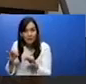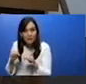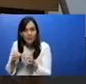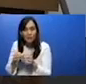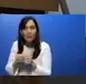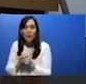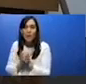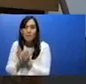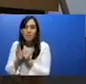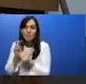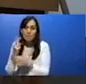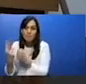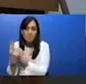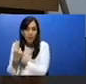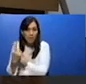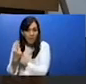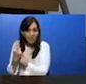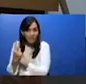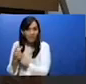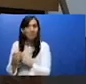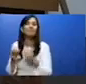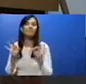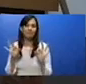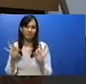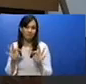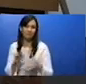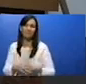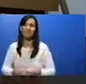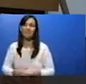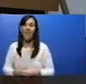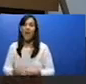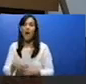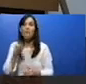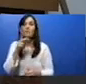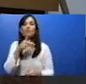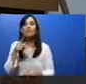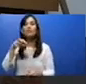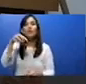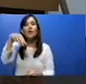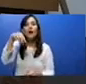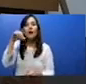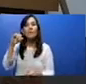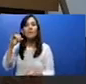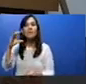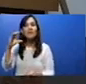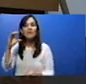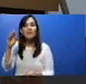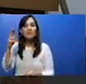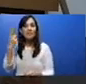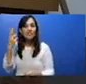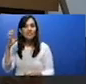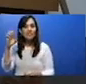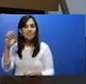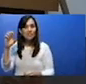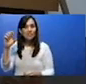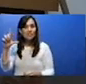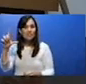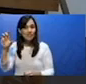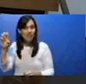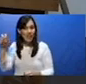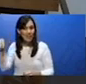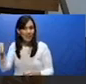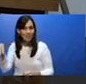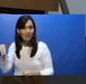proteção? Estão, né? Sou a professora Michelle, nós estamos aqui para a nossa aula número 23